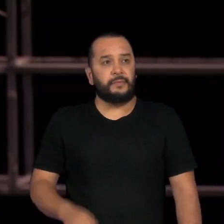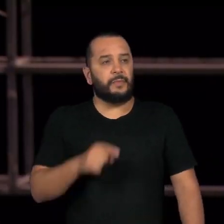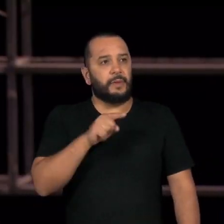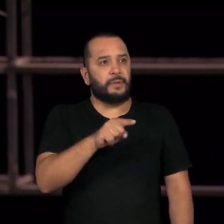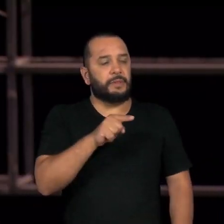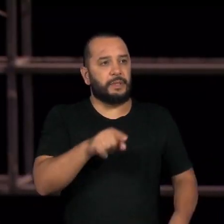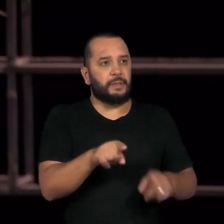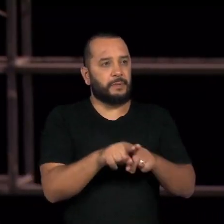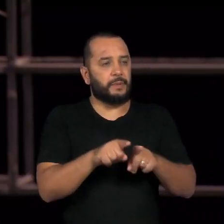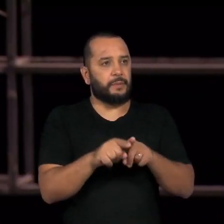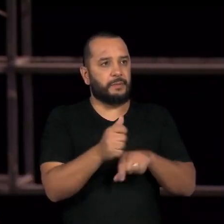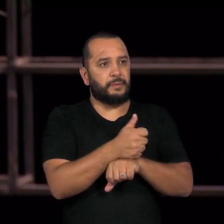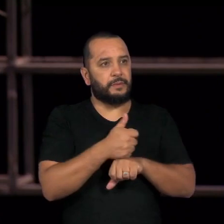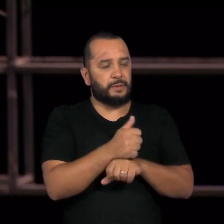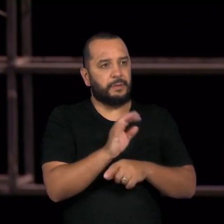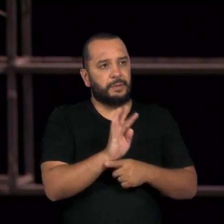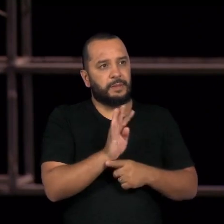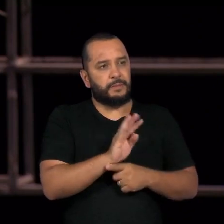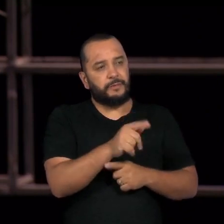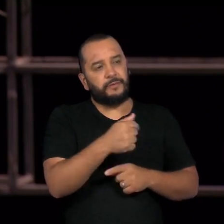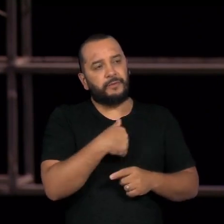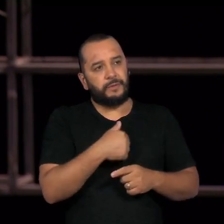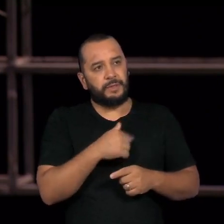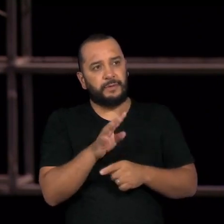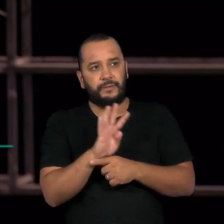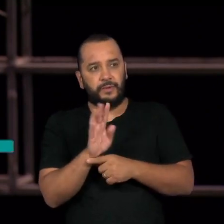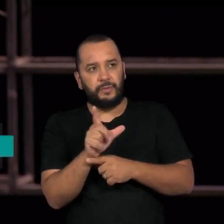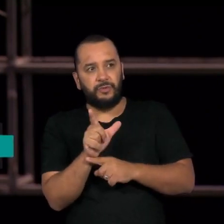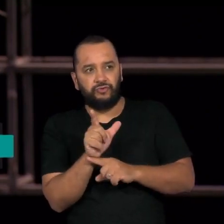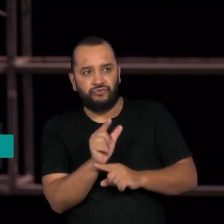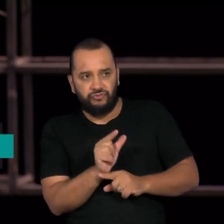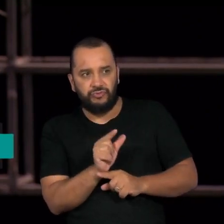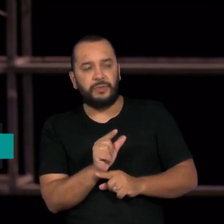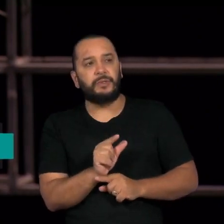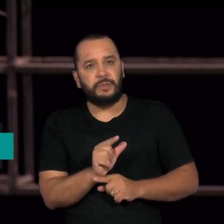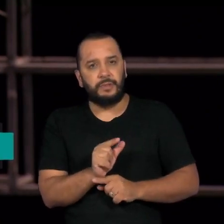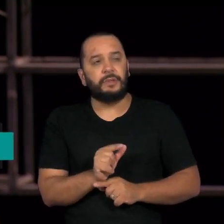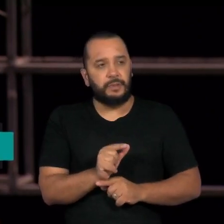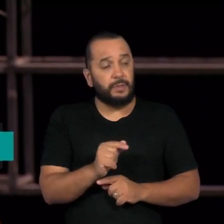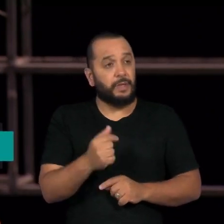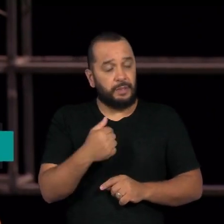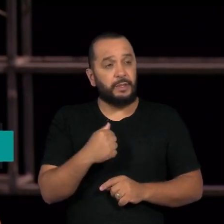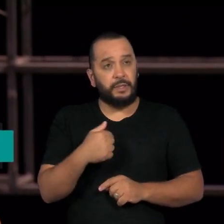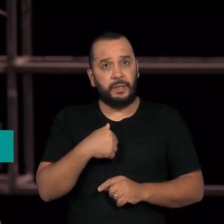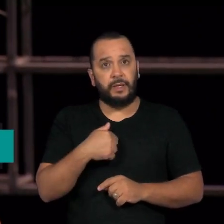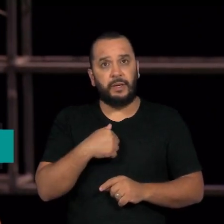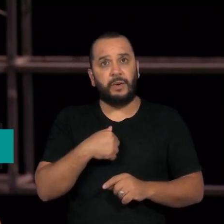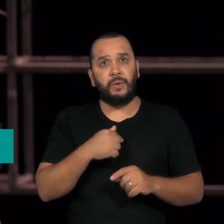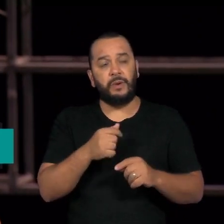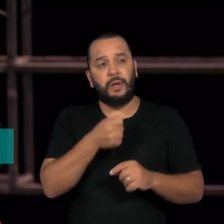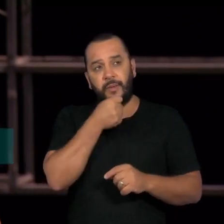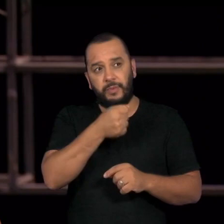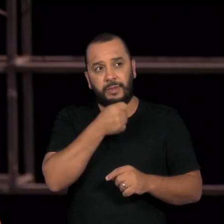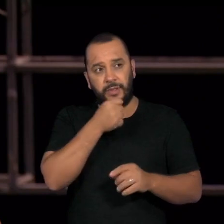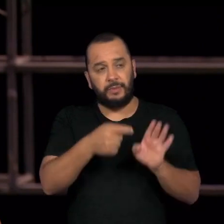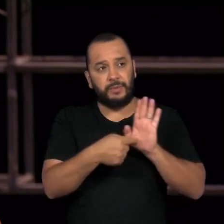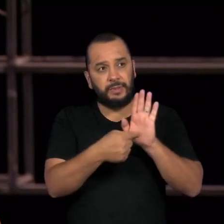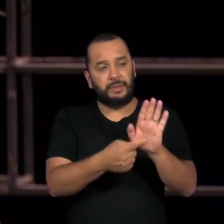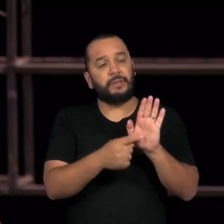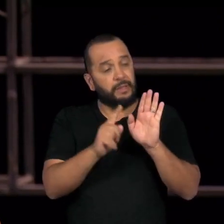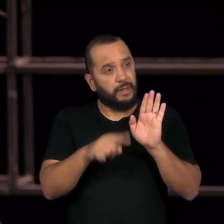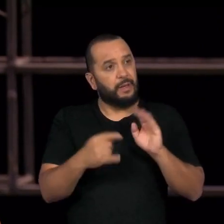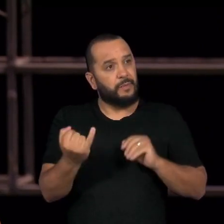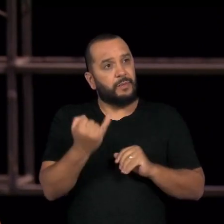né, iniciou sua carreira fazendo curta-metragens. E a gente preparou um quadro sobre esse formato que agora vem ganhando relevância